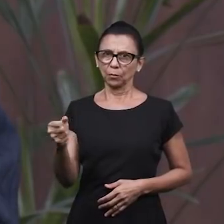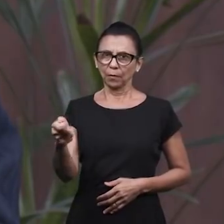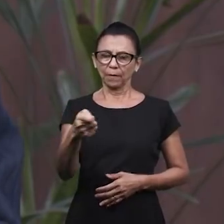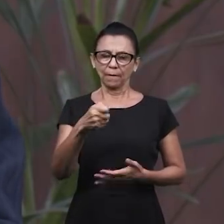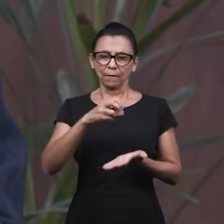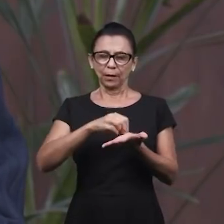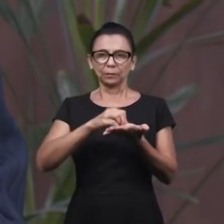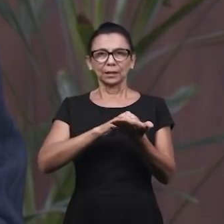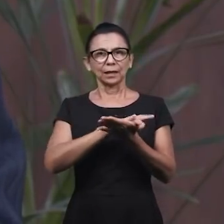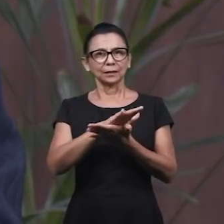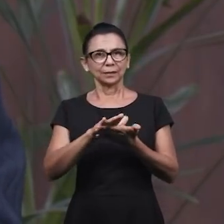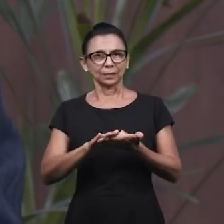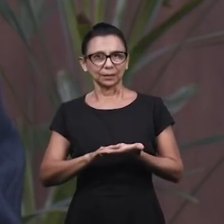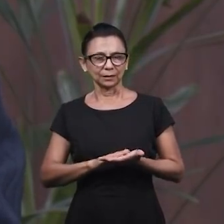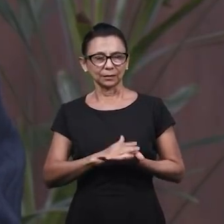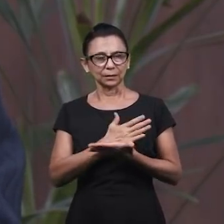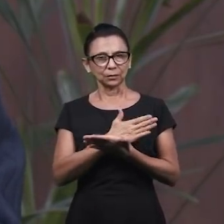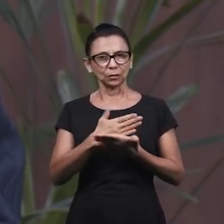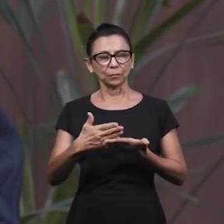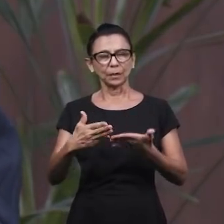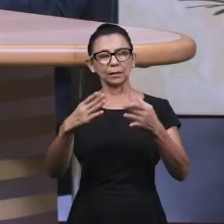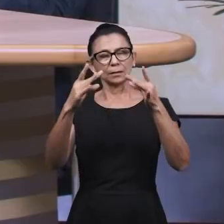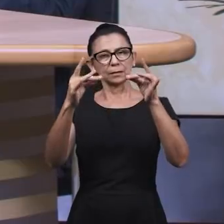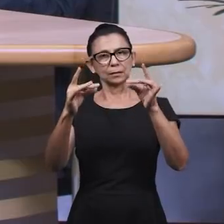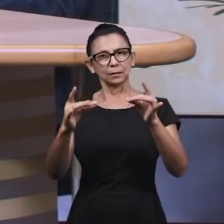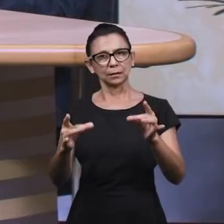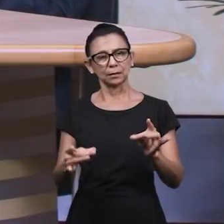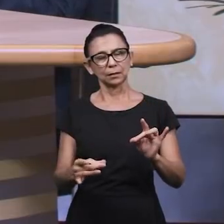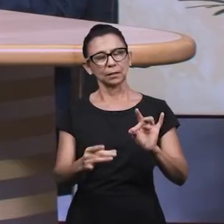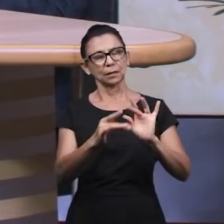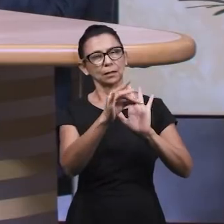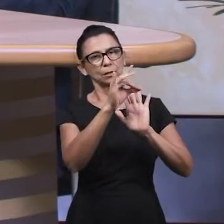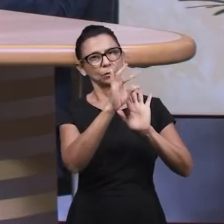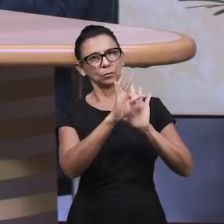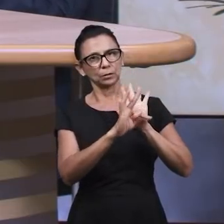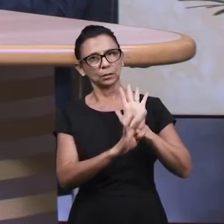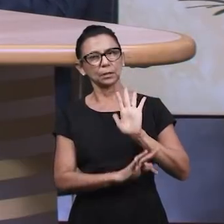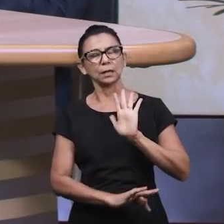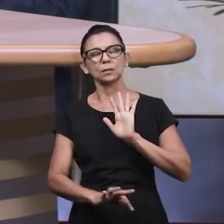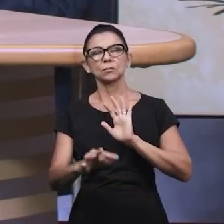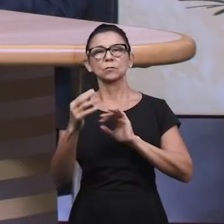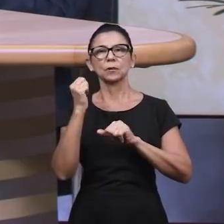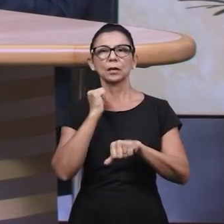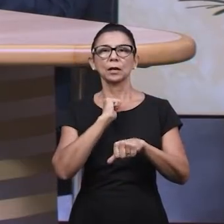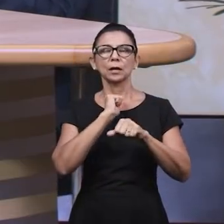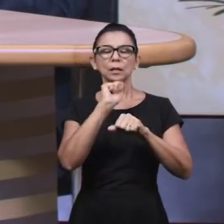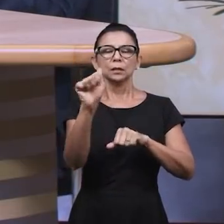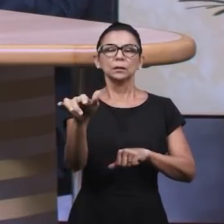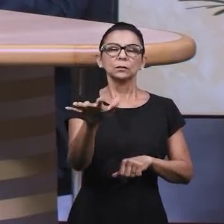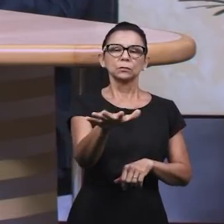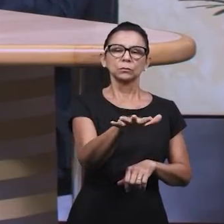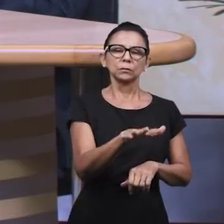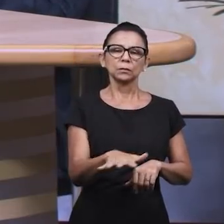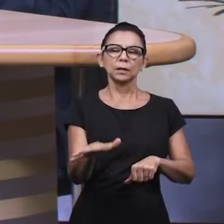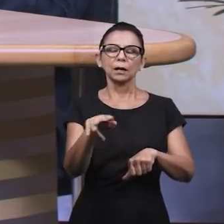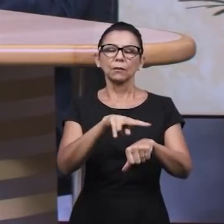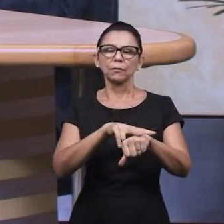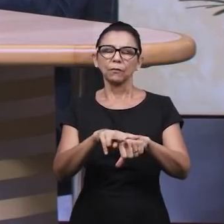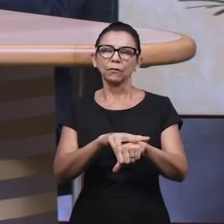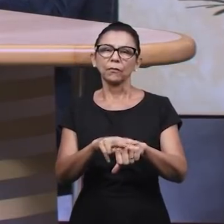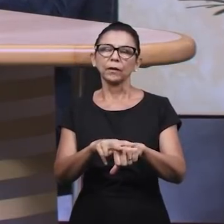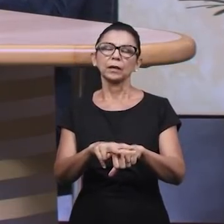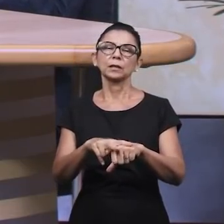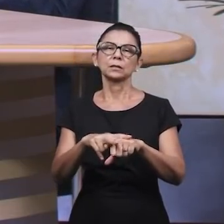faz deitar em pastos verdejantes, ou seja, ele me faz repousar, ou descansar em pastos verdejantes. Descanso. Então